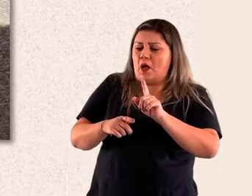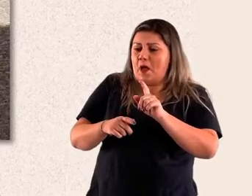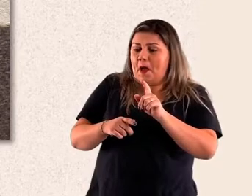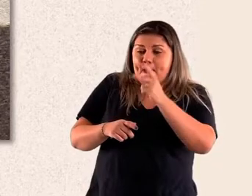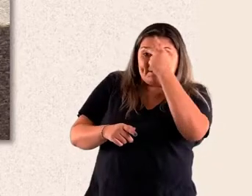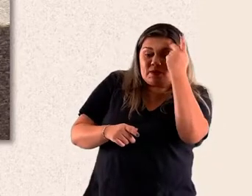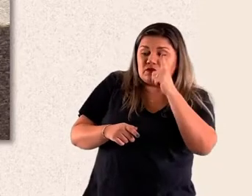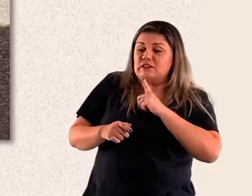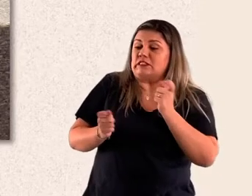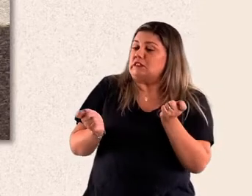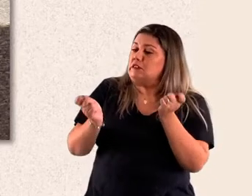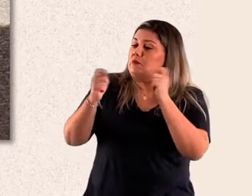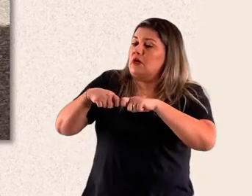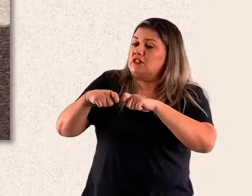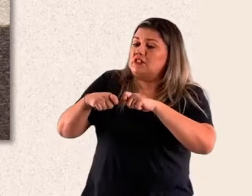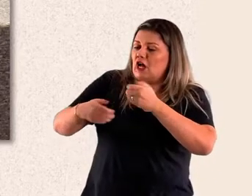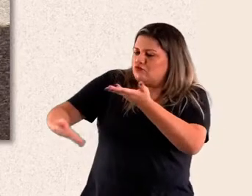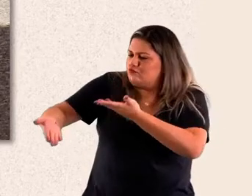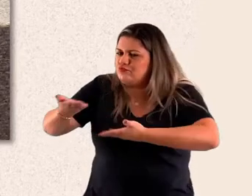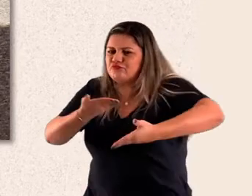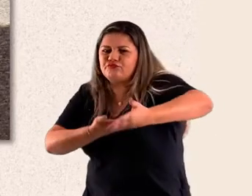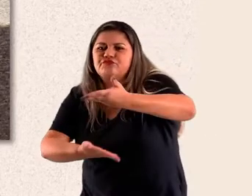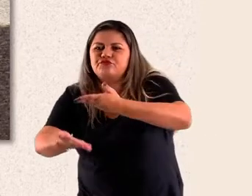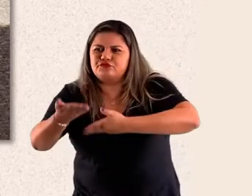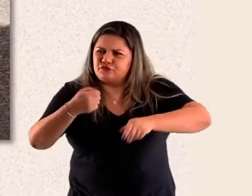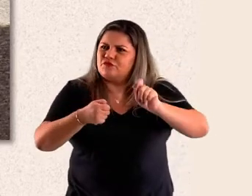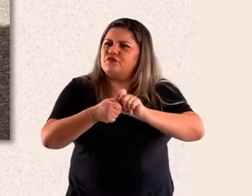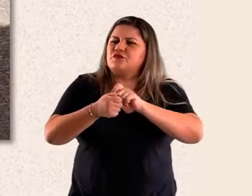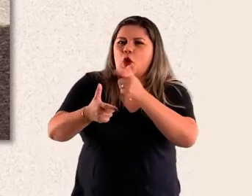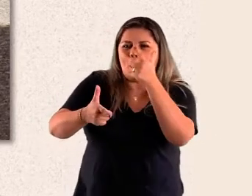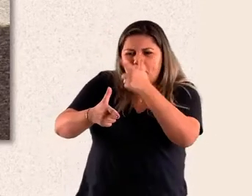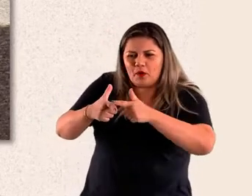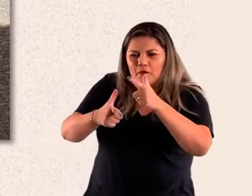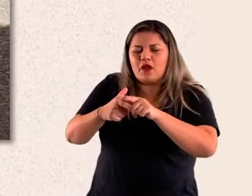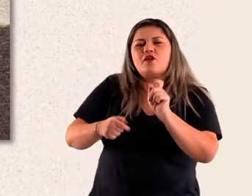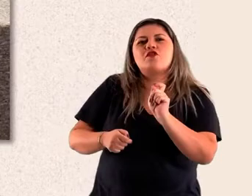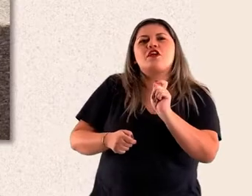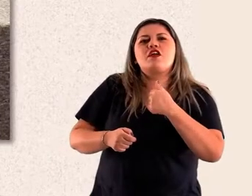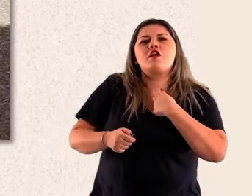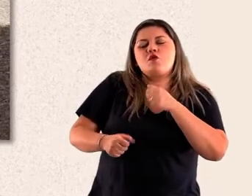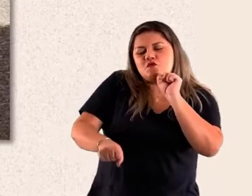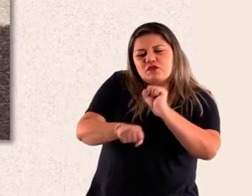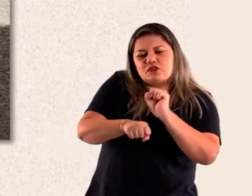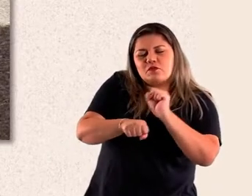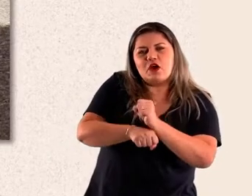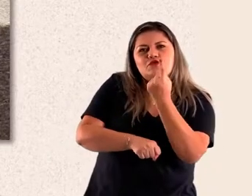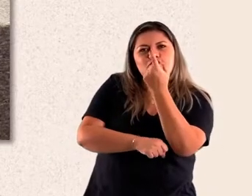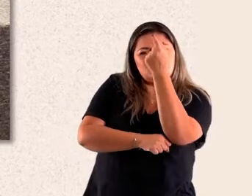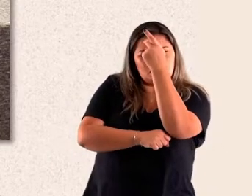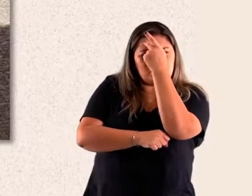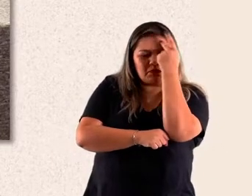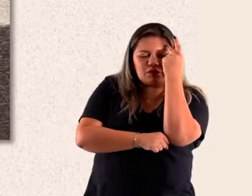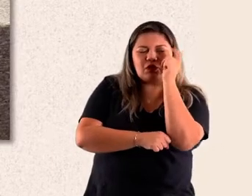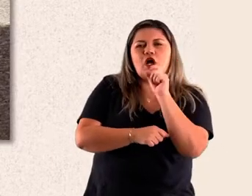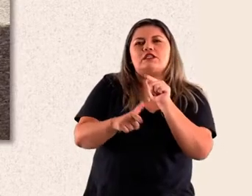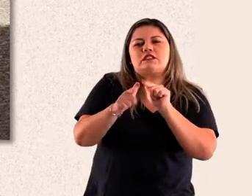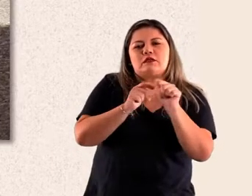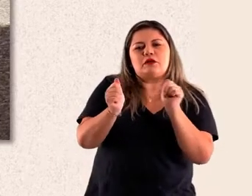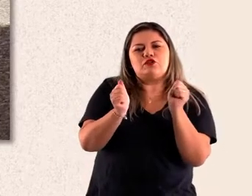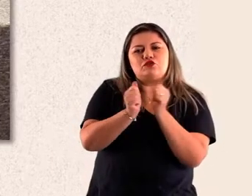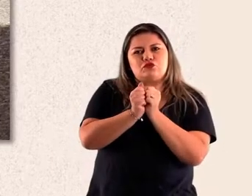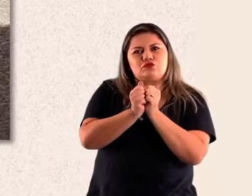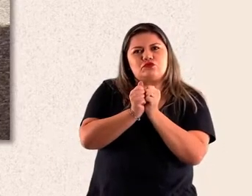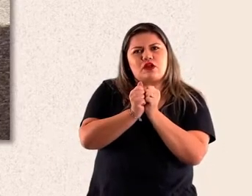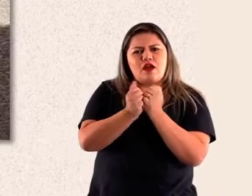relacionar de resolver problemas de enxergar soluções é isso que eu espero de um membro da minha a e é mais ou menos esse olhar que a Melissa